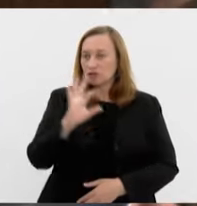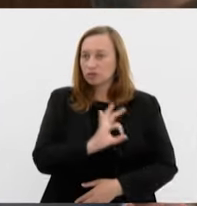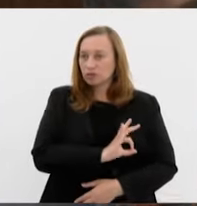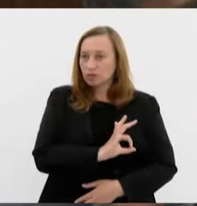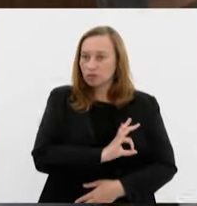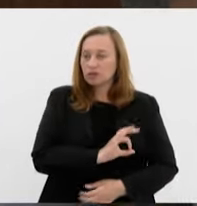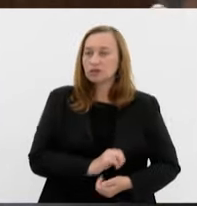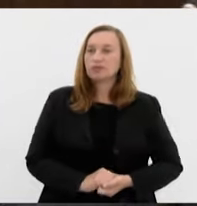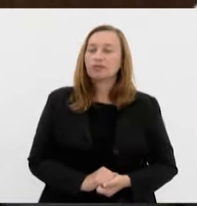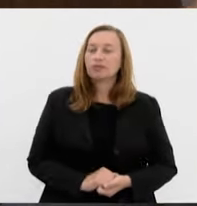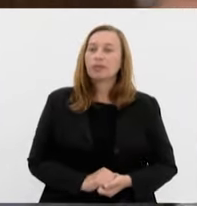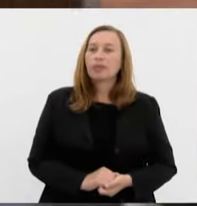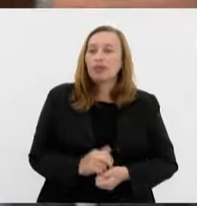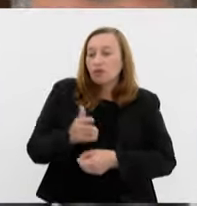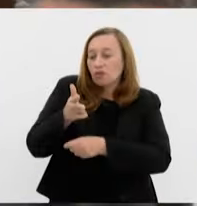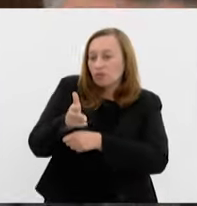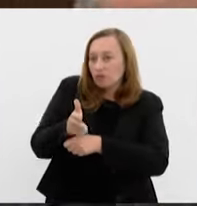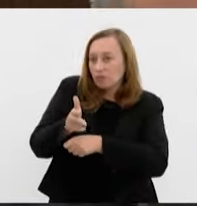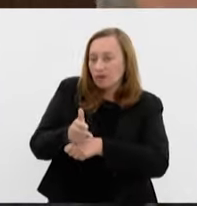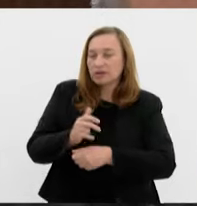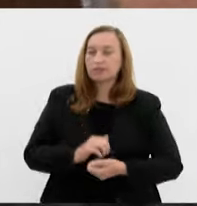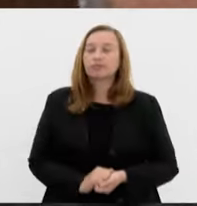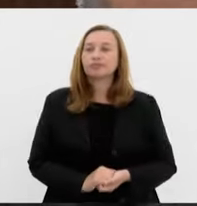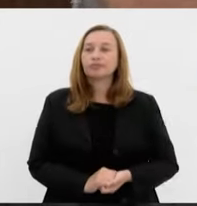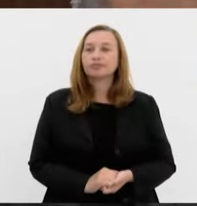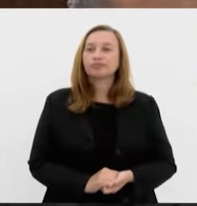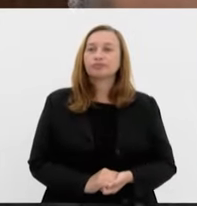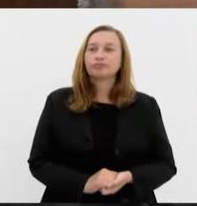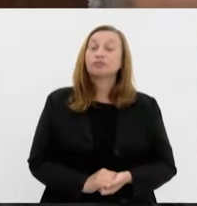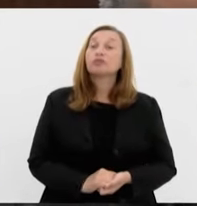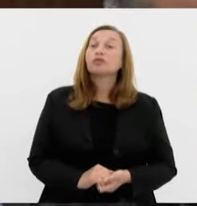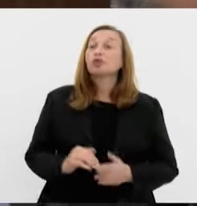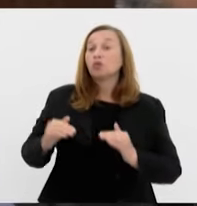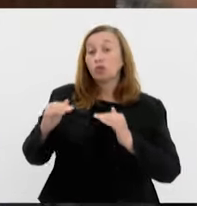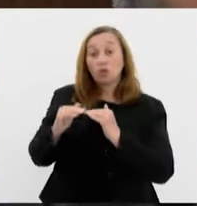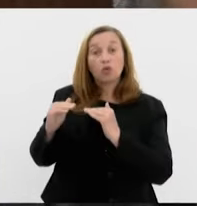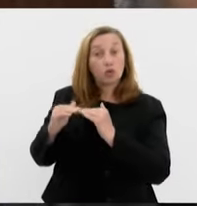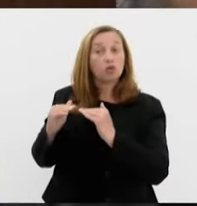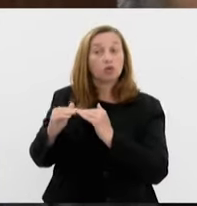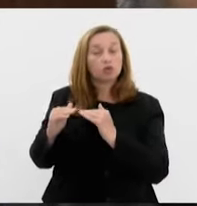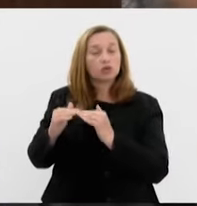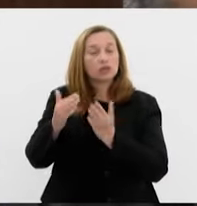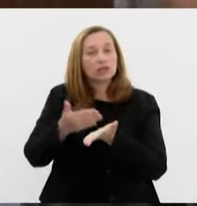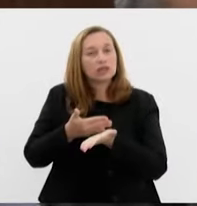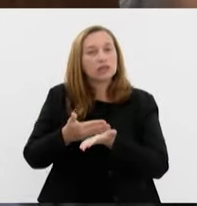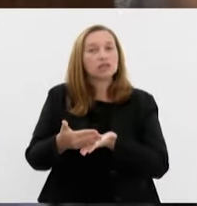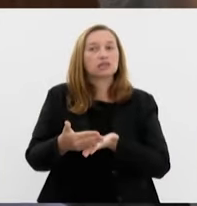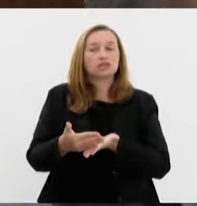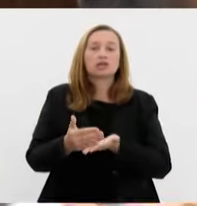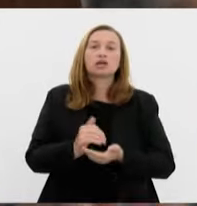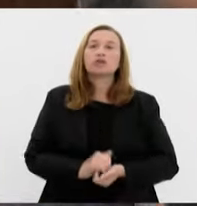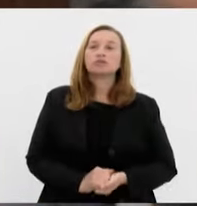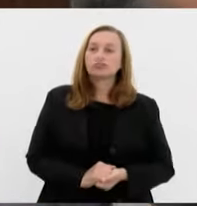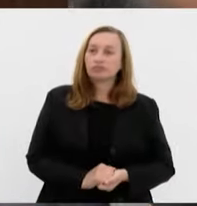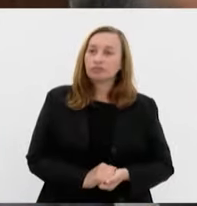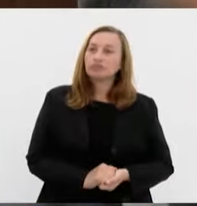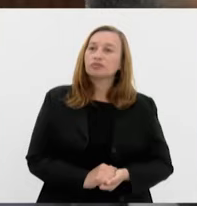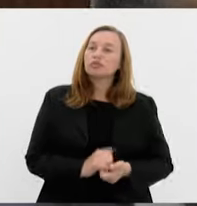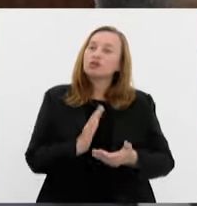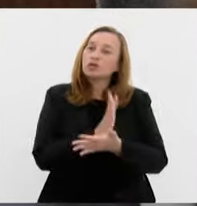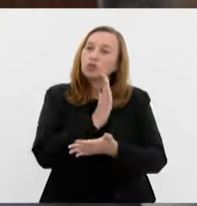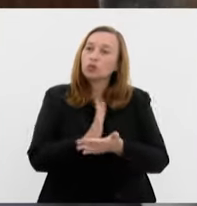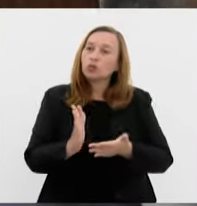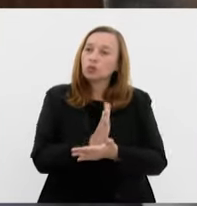reunião essa que foi filmada e ele concordou em começar a internalizar em alguns